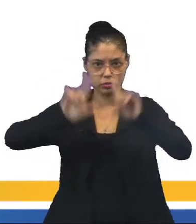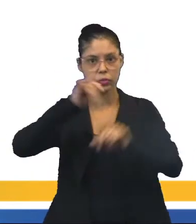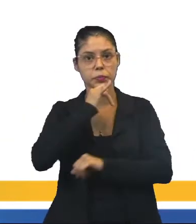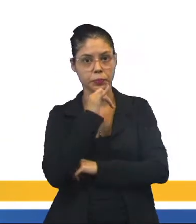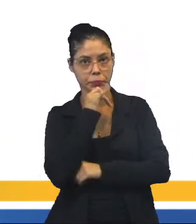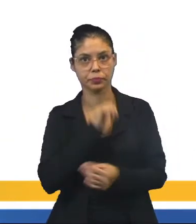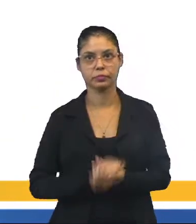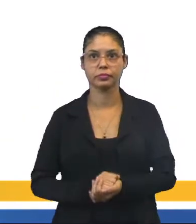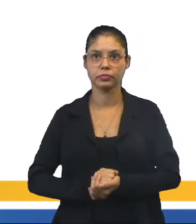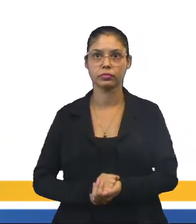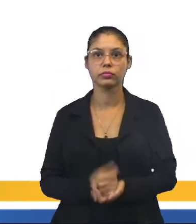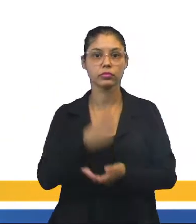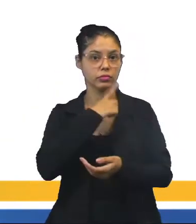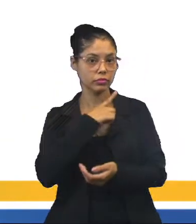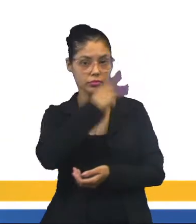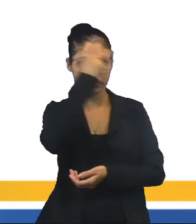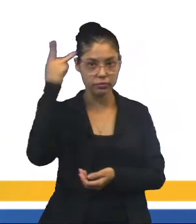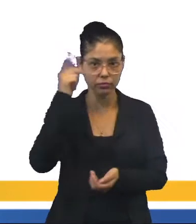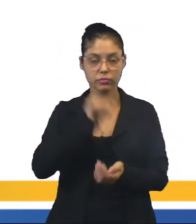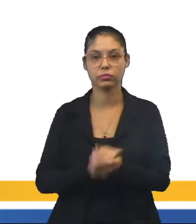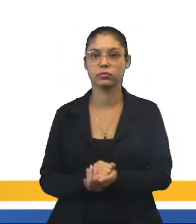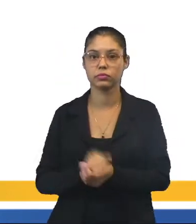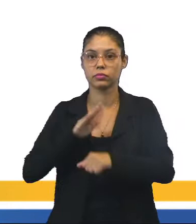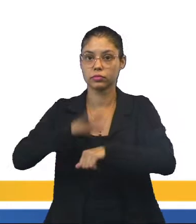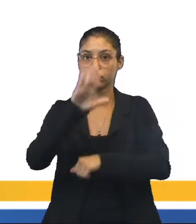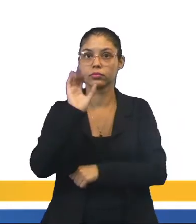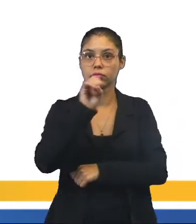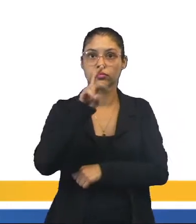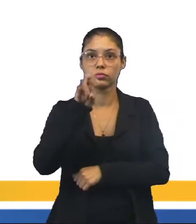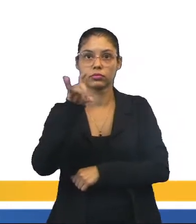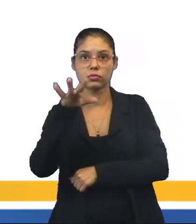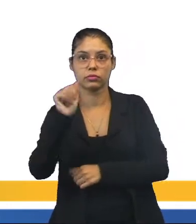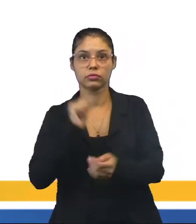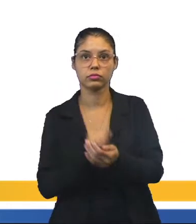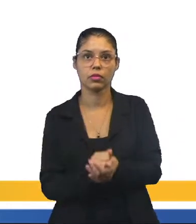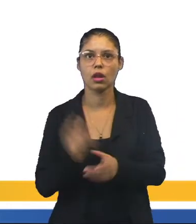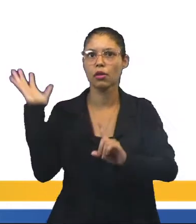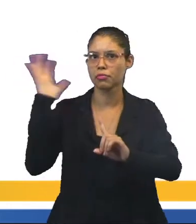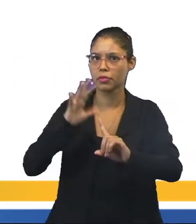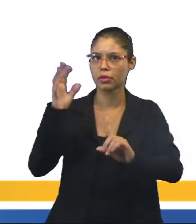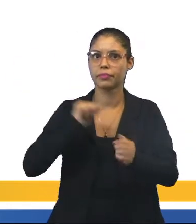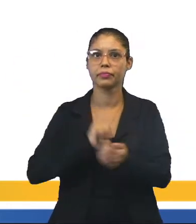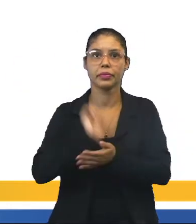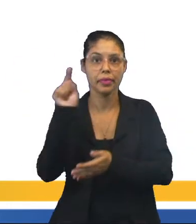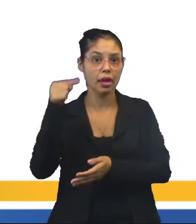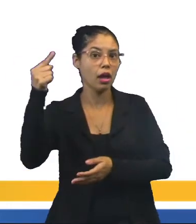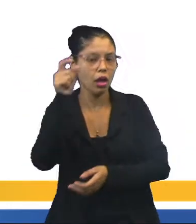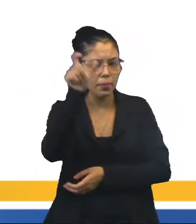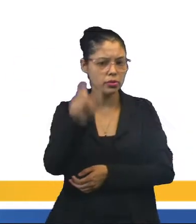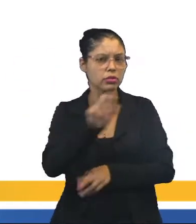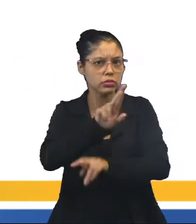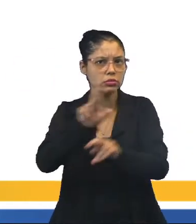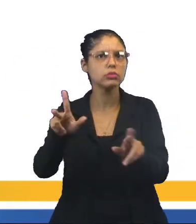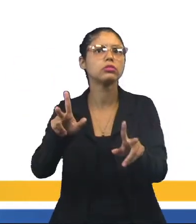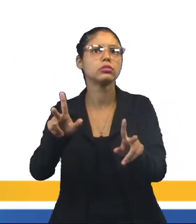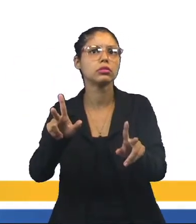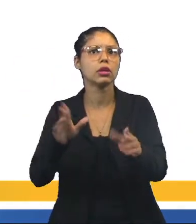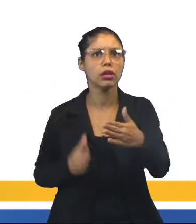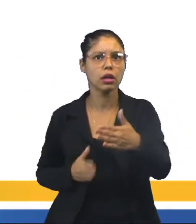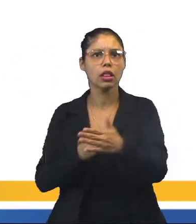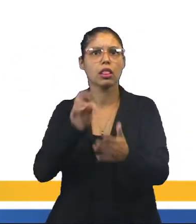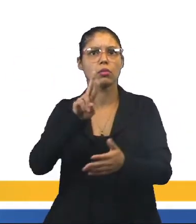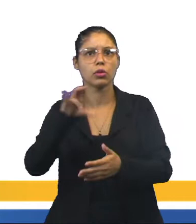exemplo. Existem pessoas que são mais suscetíveis a essa influência, aquelas com personalidade